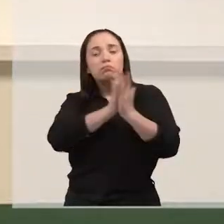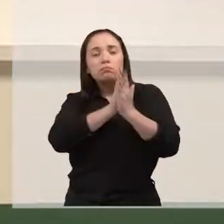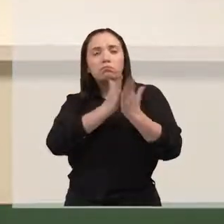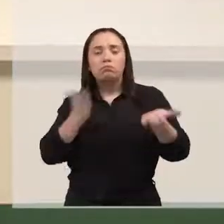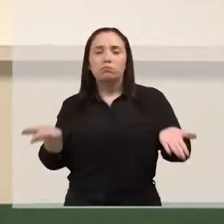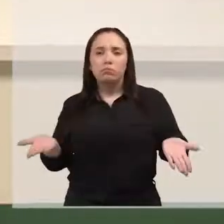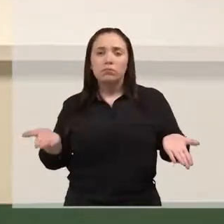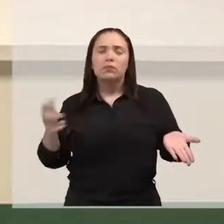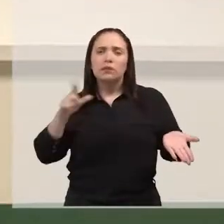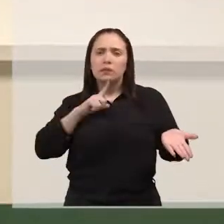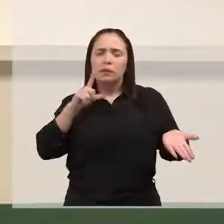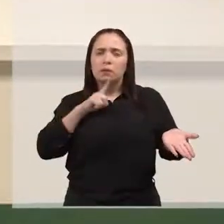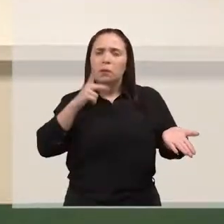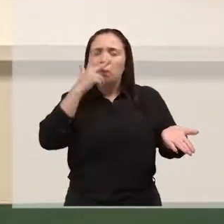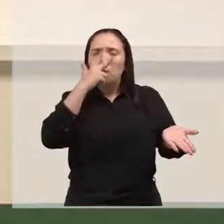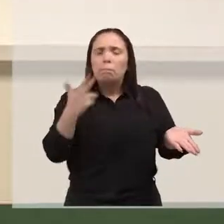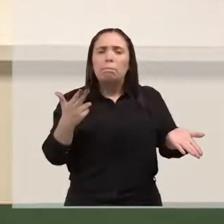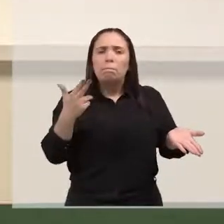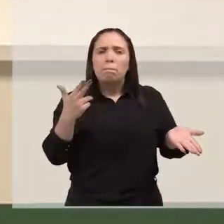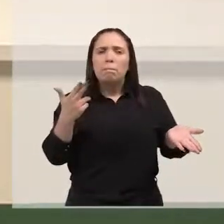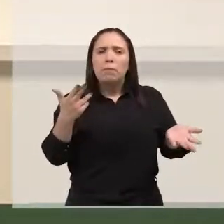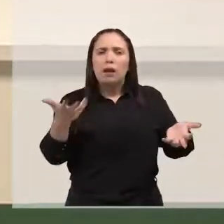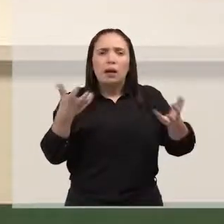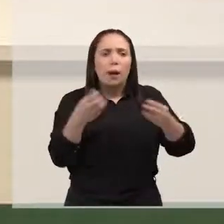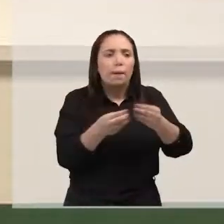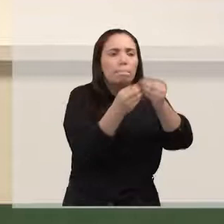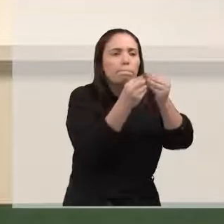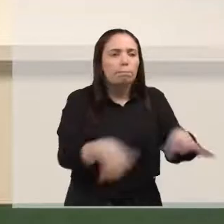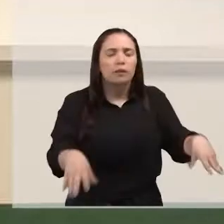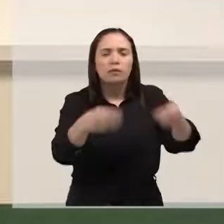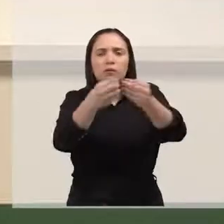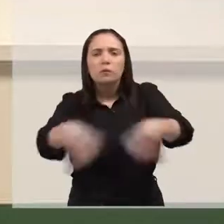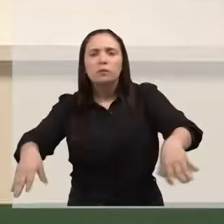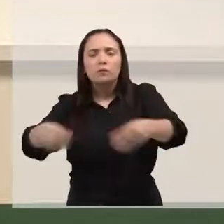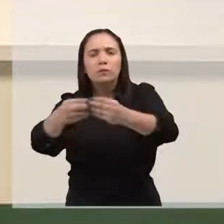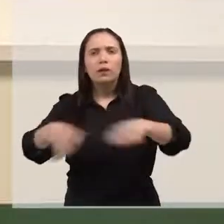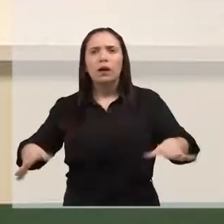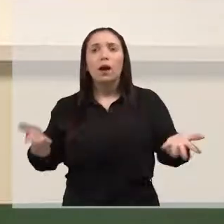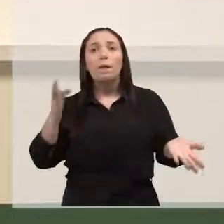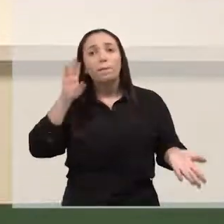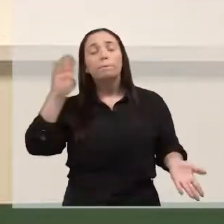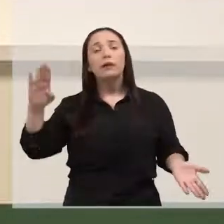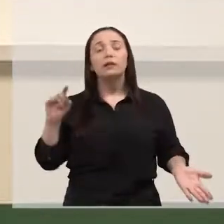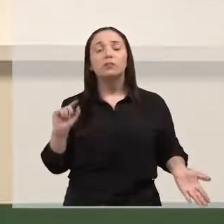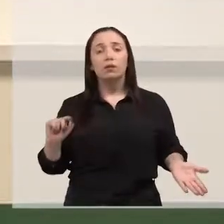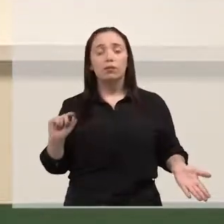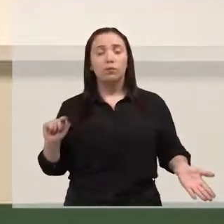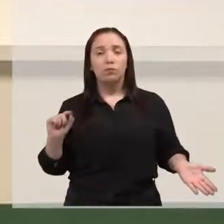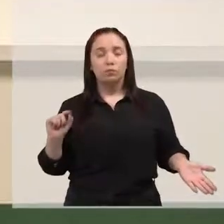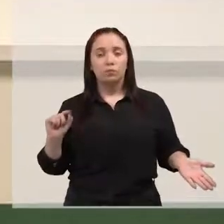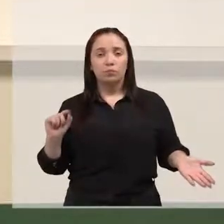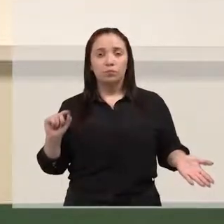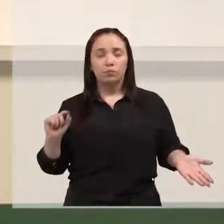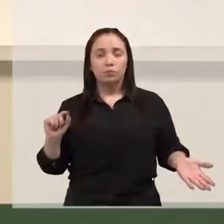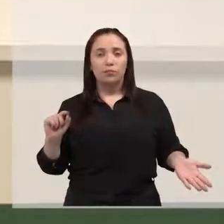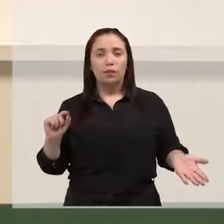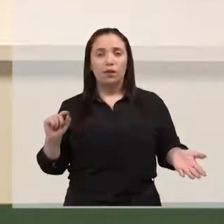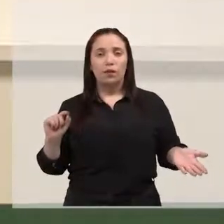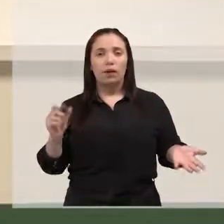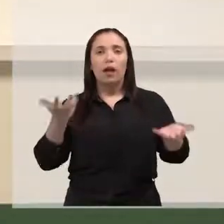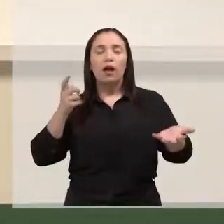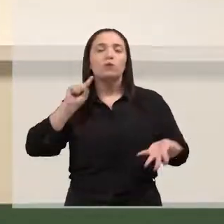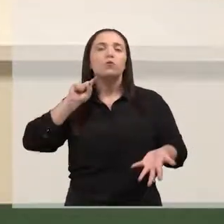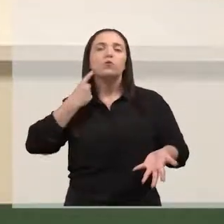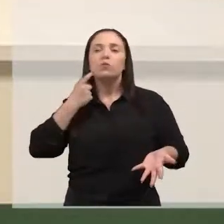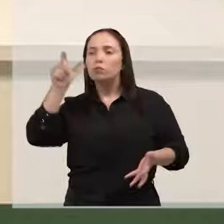estrutura montada, né, para a destruição de candidaturas, mas principalmente, Luiz, destruição de reputação. De